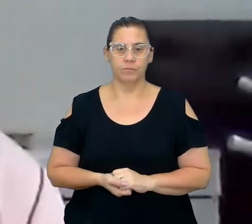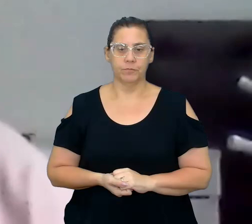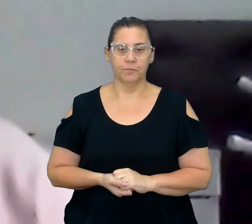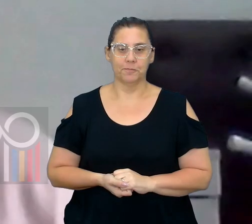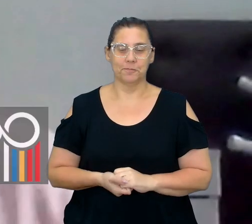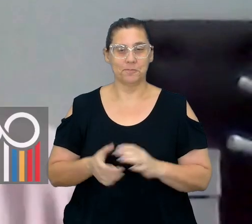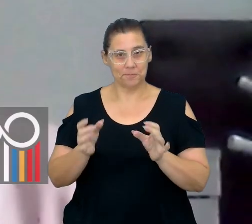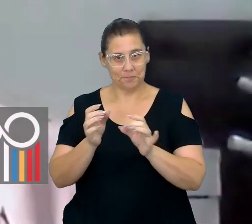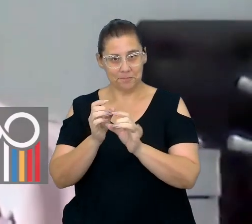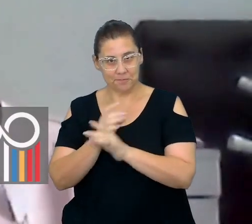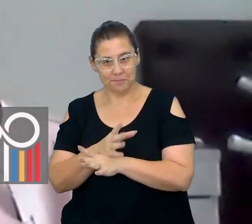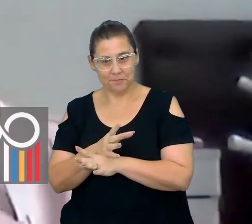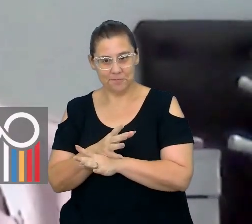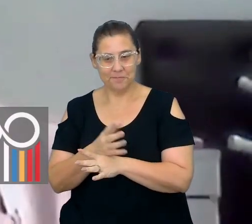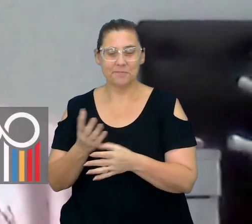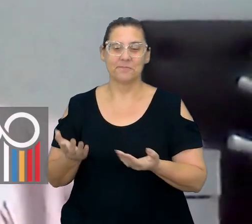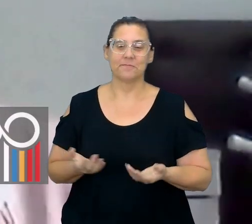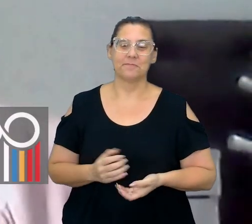Pronto.